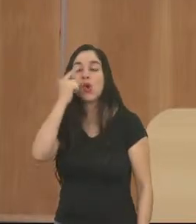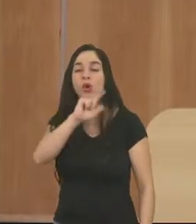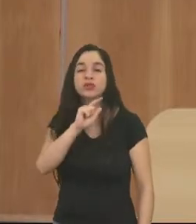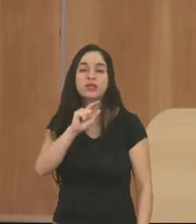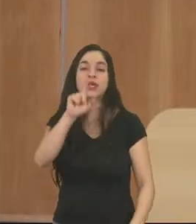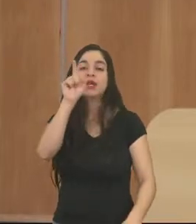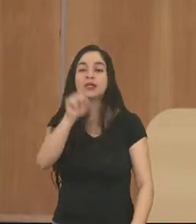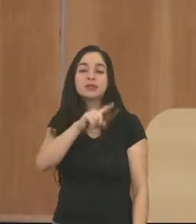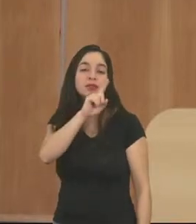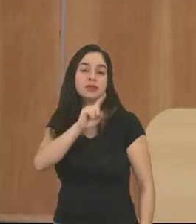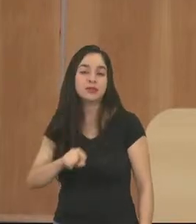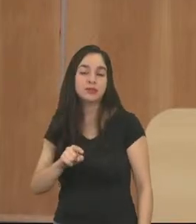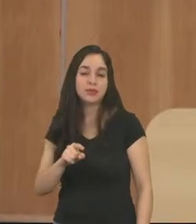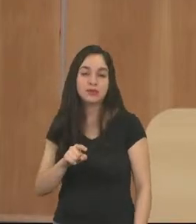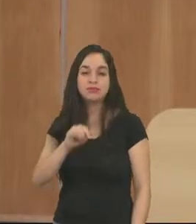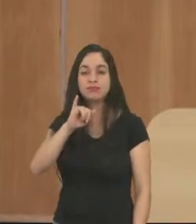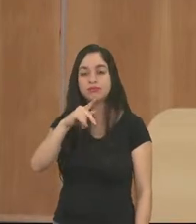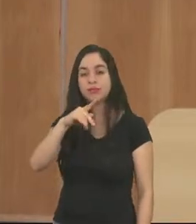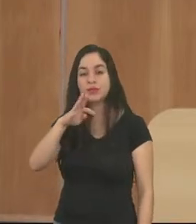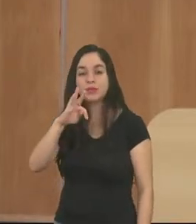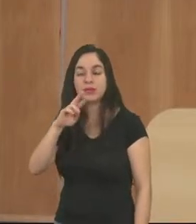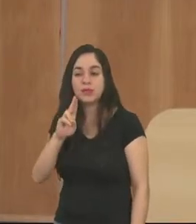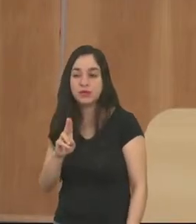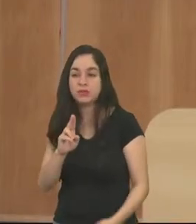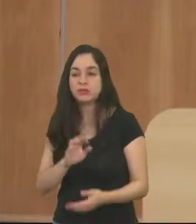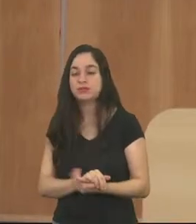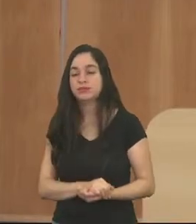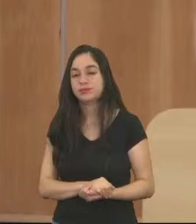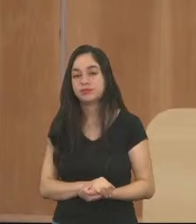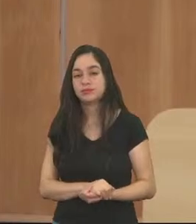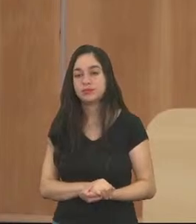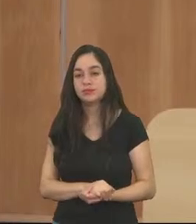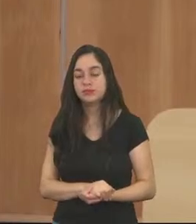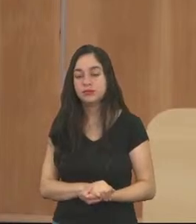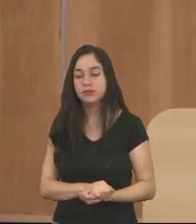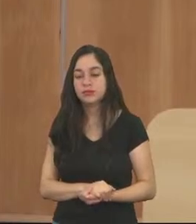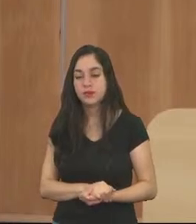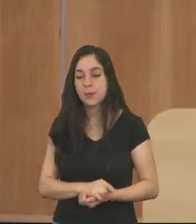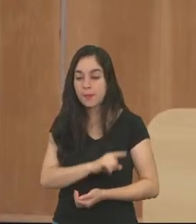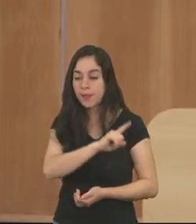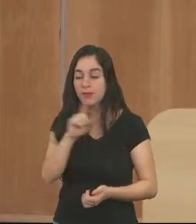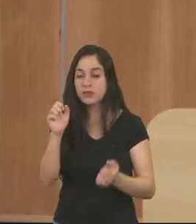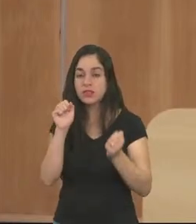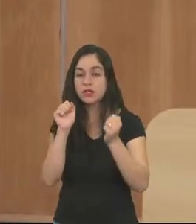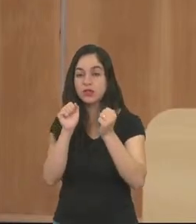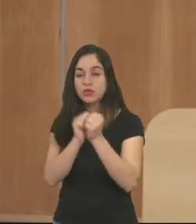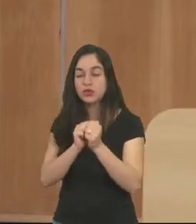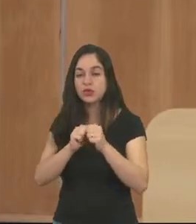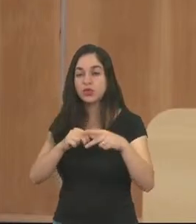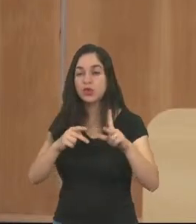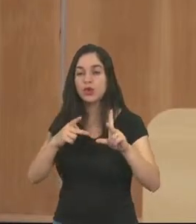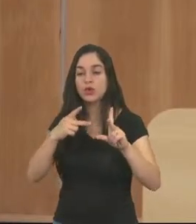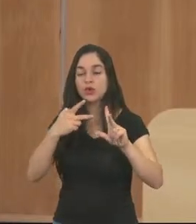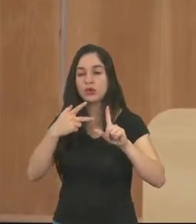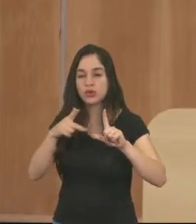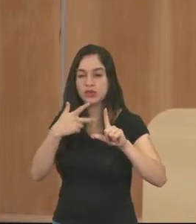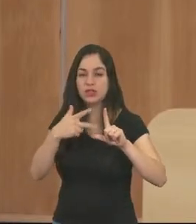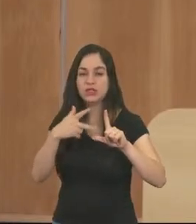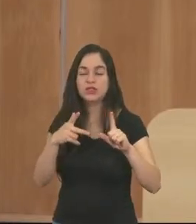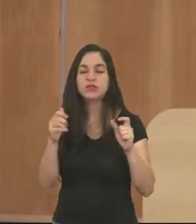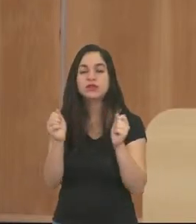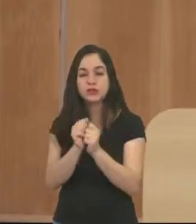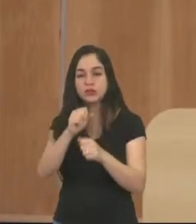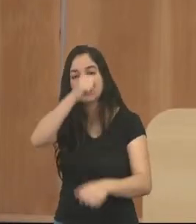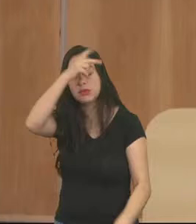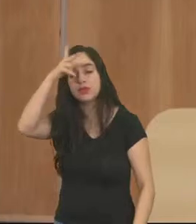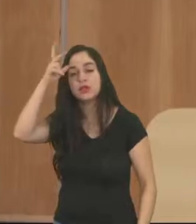Aí vocês têm que responder. Depende de vocês que compõem aqui o Legislativo junto com a Prefeitura de ter a vontade política de estar fazendo